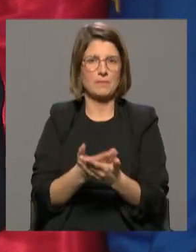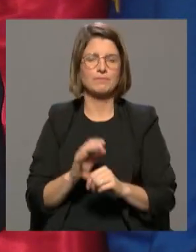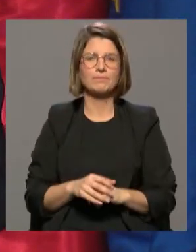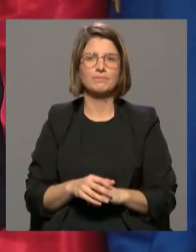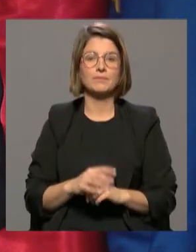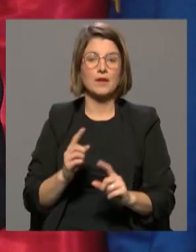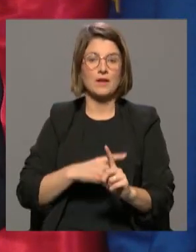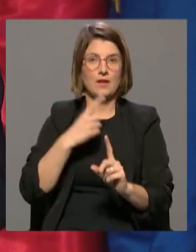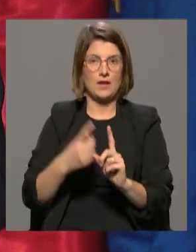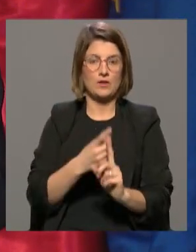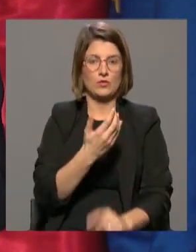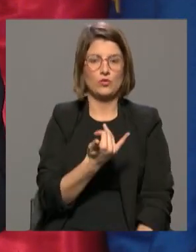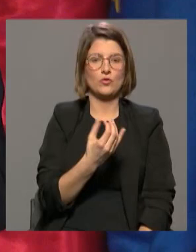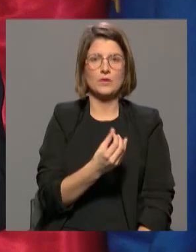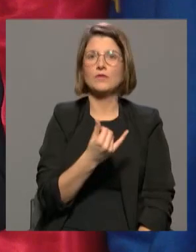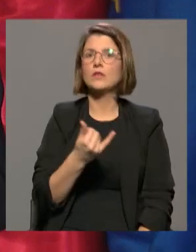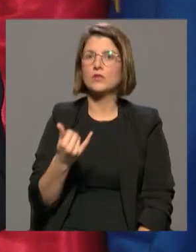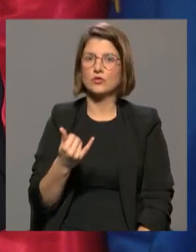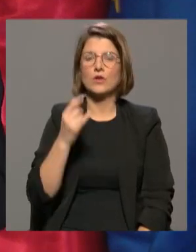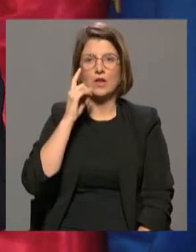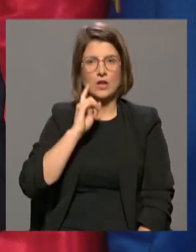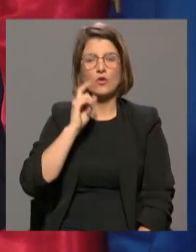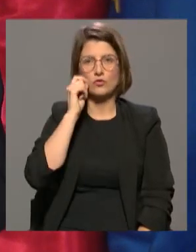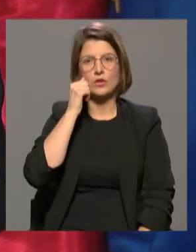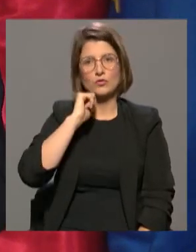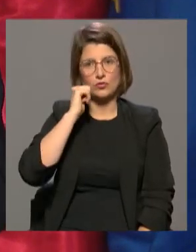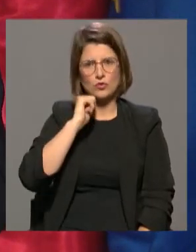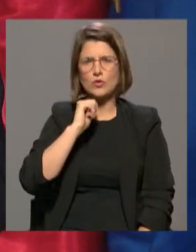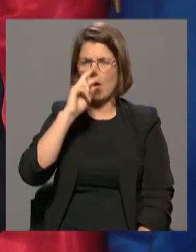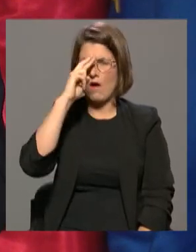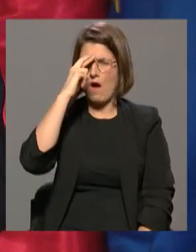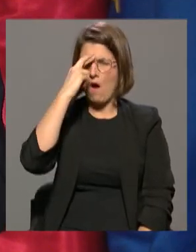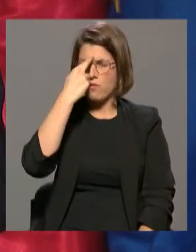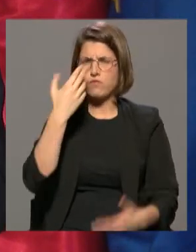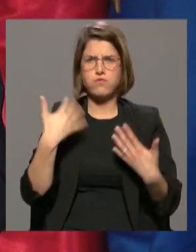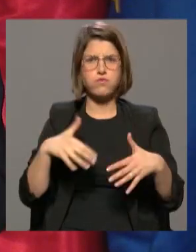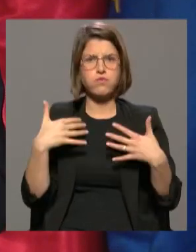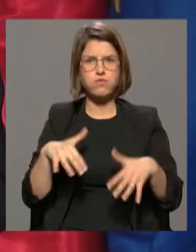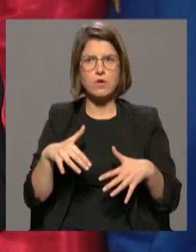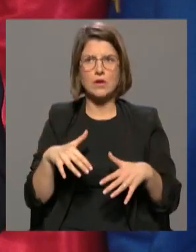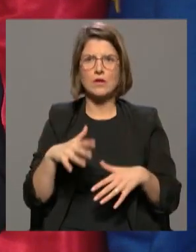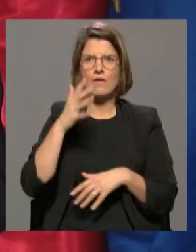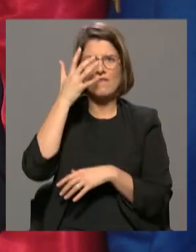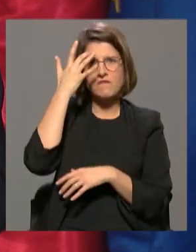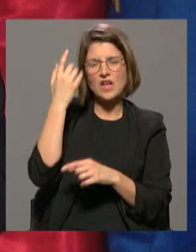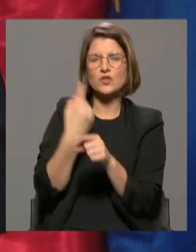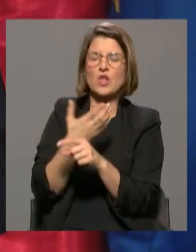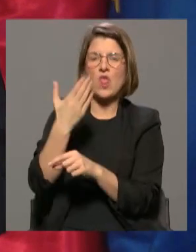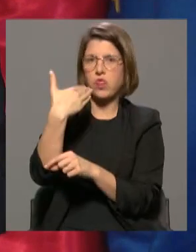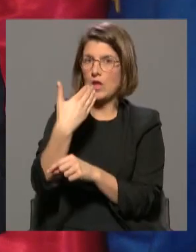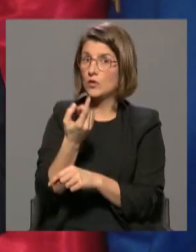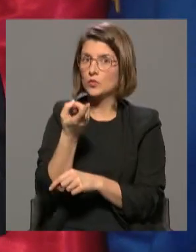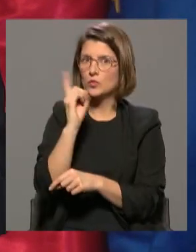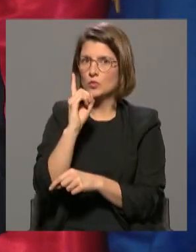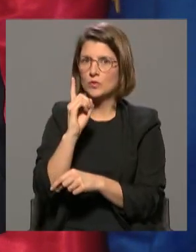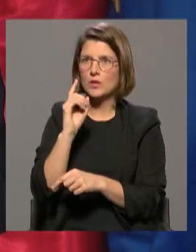em 2022 as açorianas e açorianos foram resilientes não tivemos facilidades a